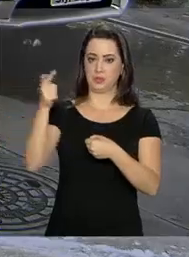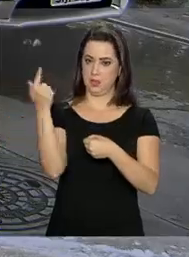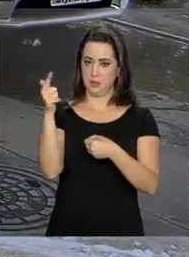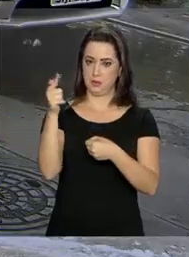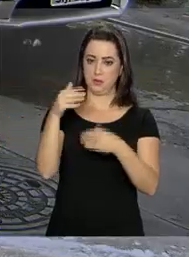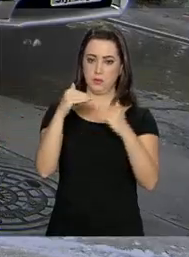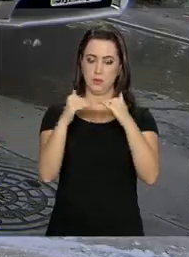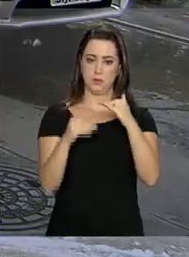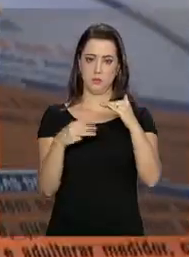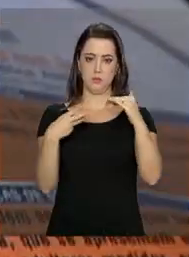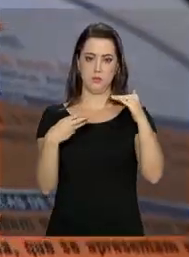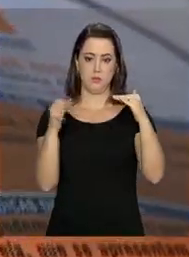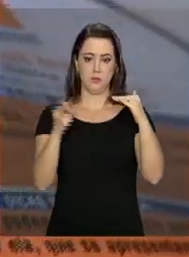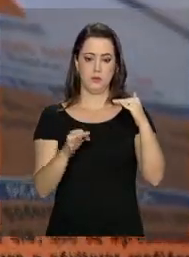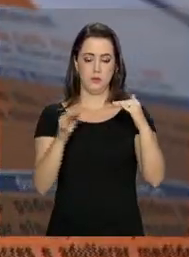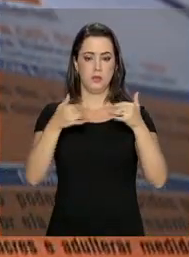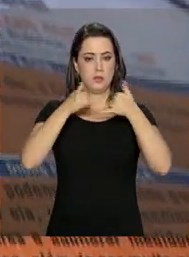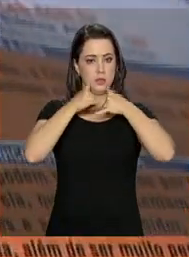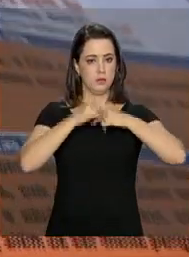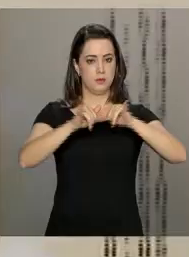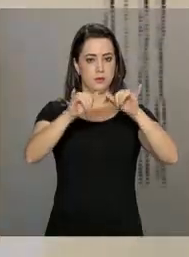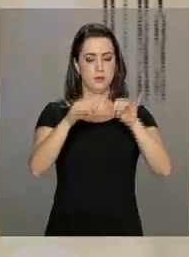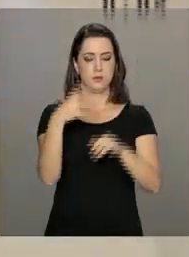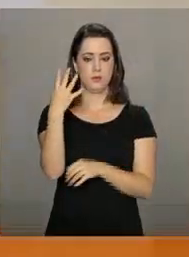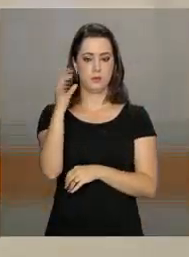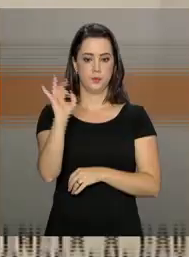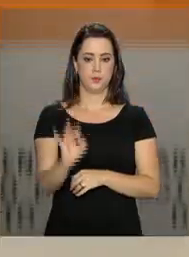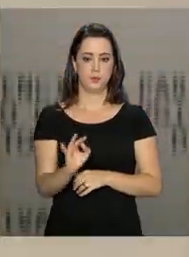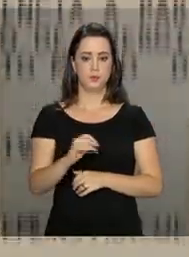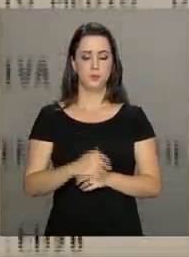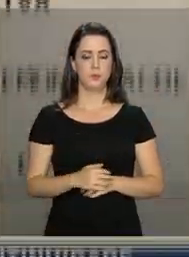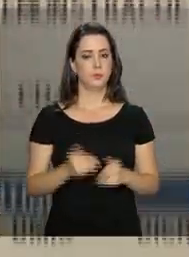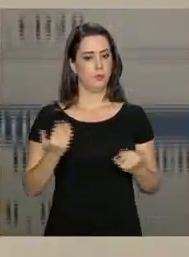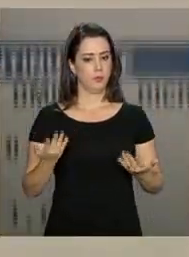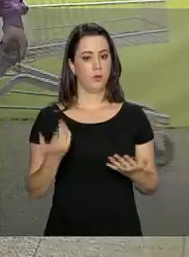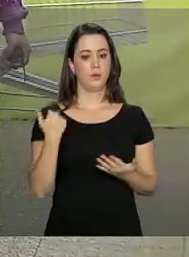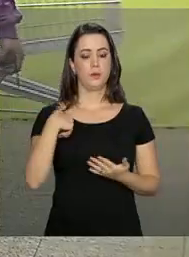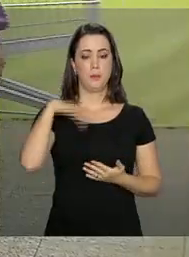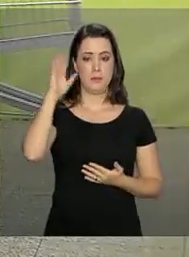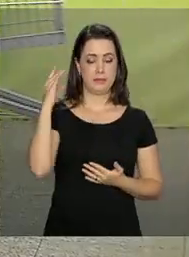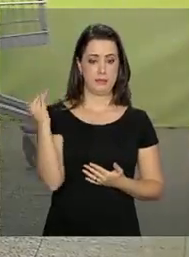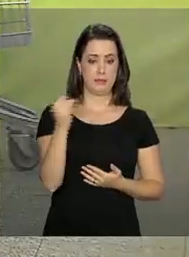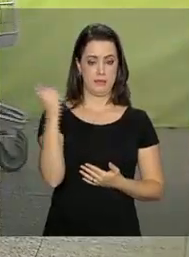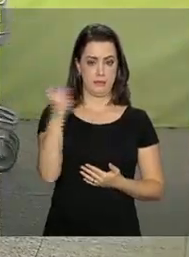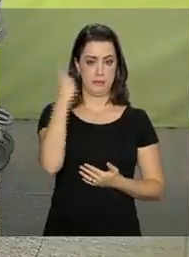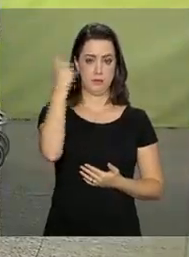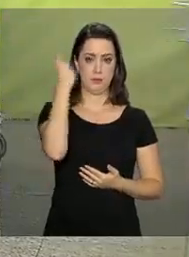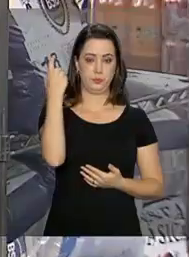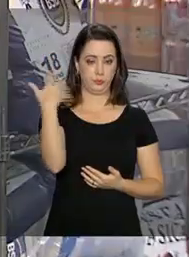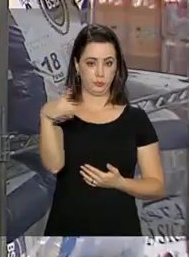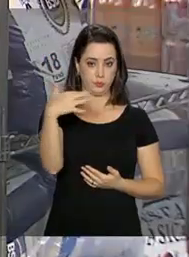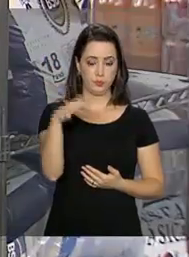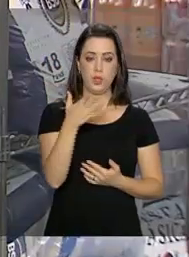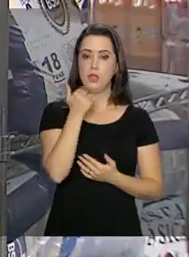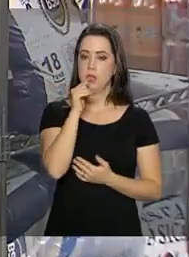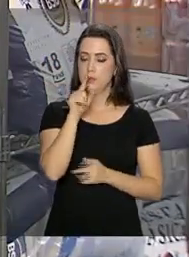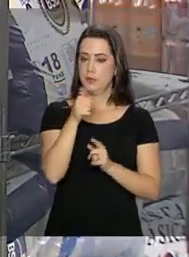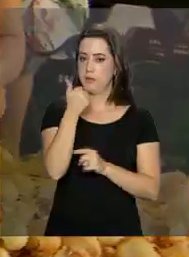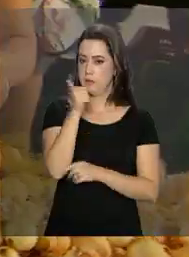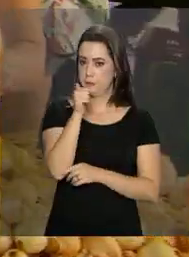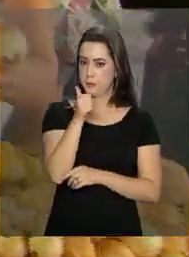3 por cento e os da energia elétrica 4% entre assaltos pesou setor de alimentação e